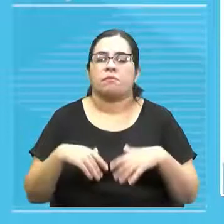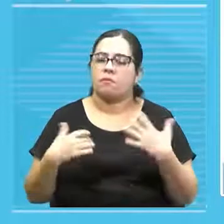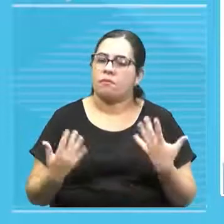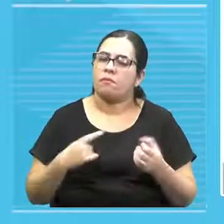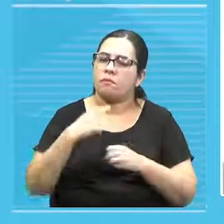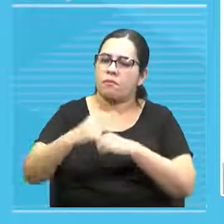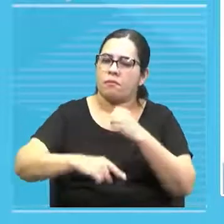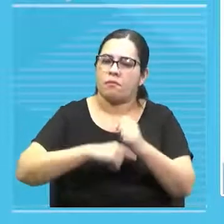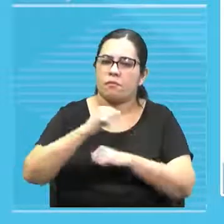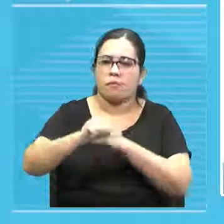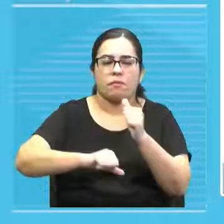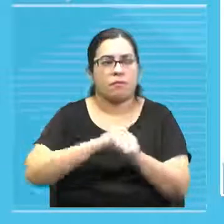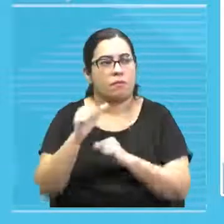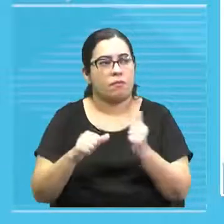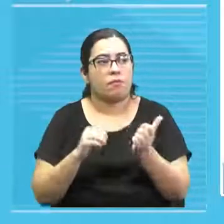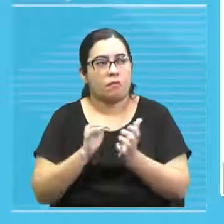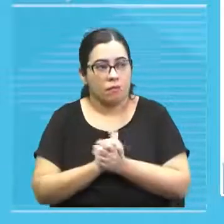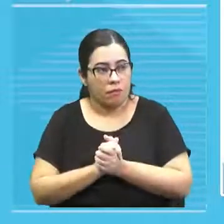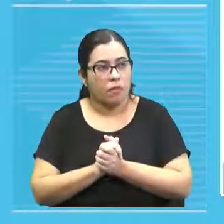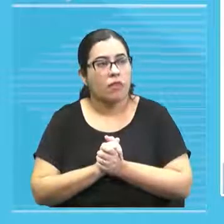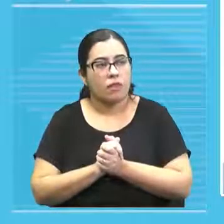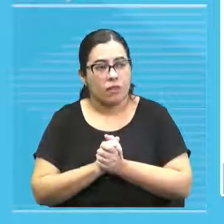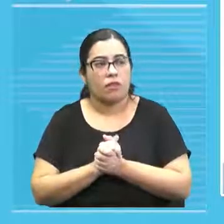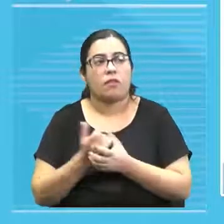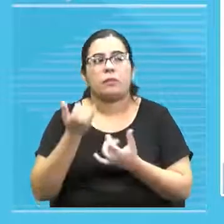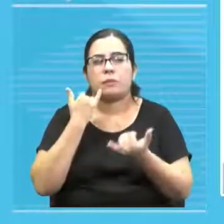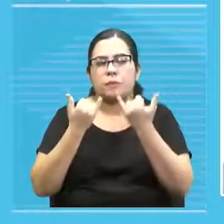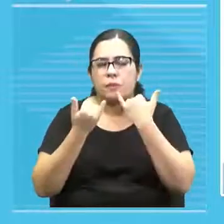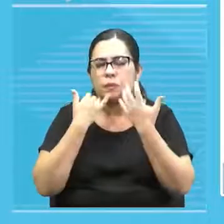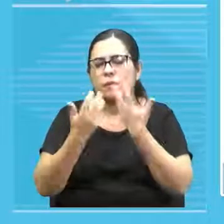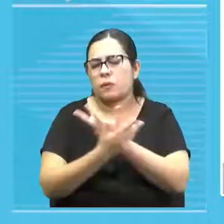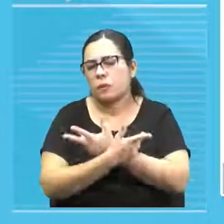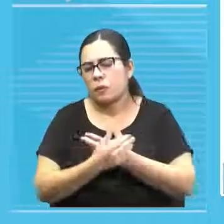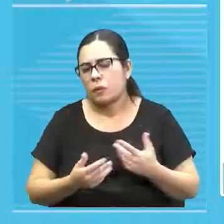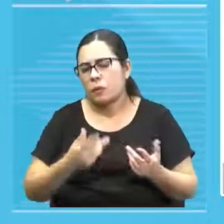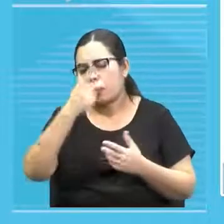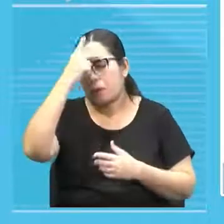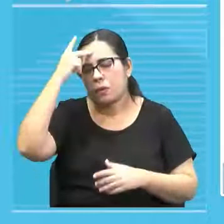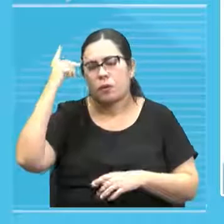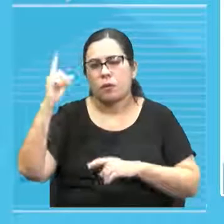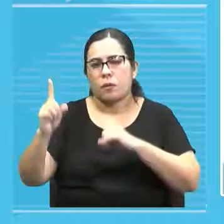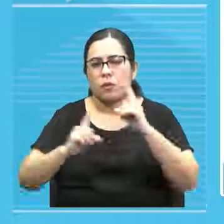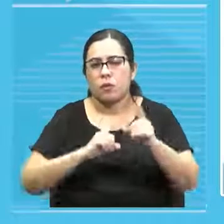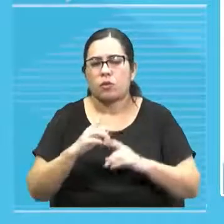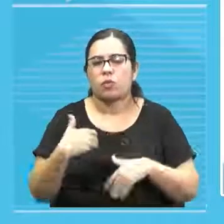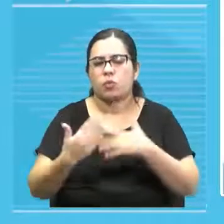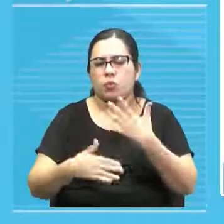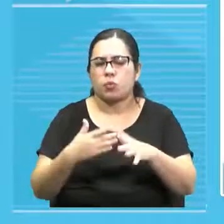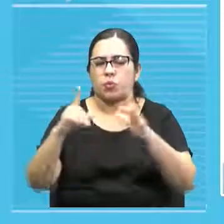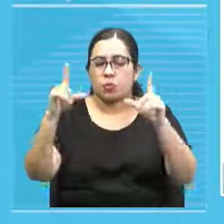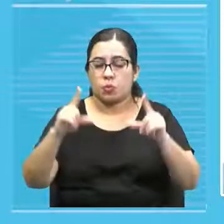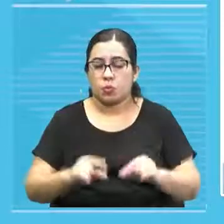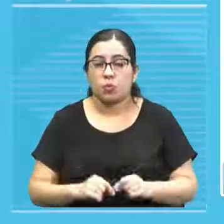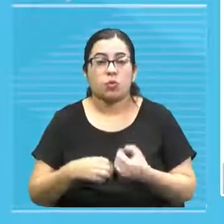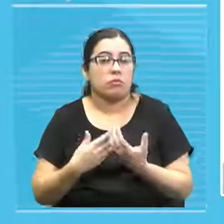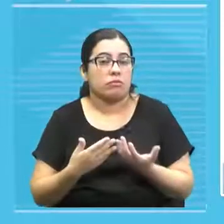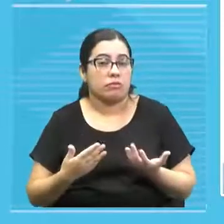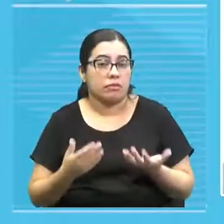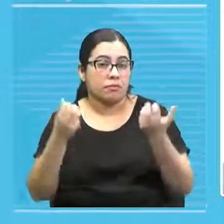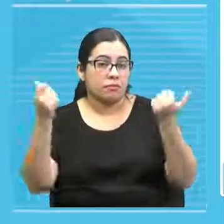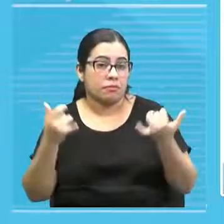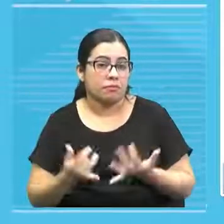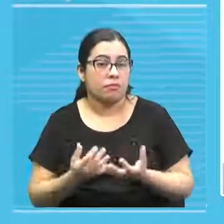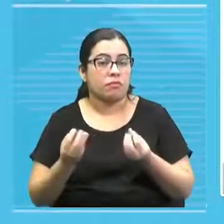globalização e transformações os frutos informações capitais e mercadorias e pessoas têm desacelerado obedecendo ao